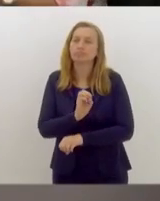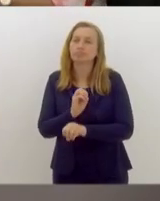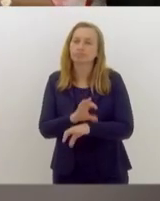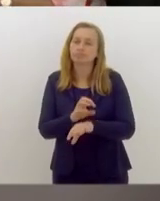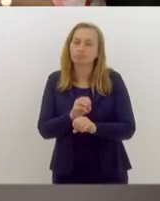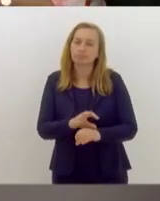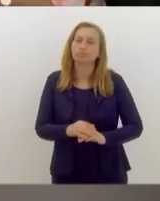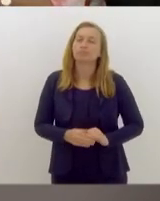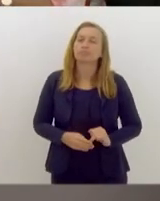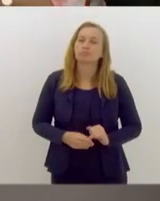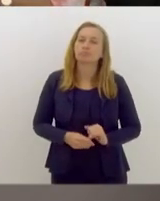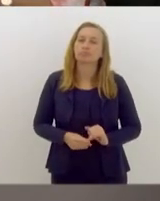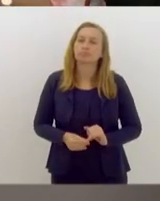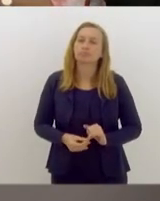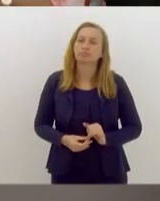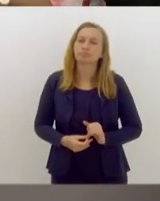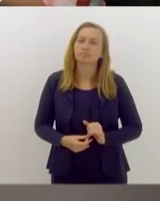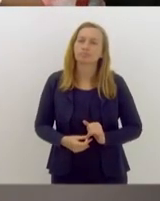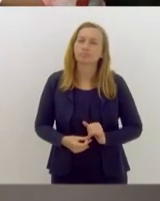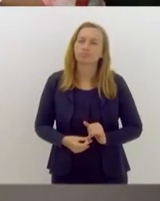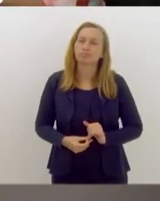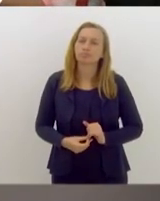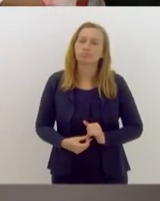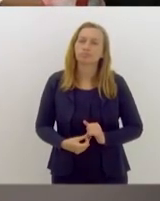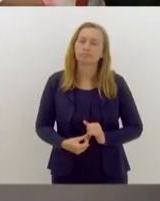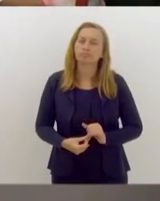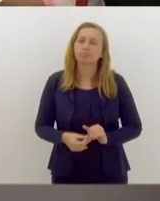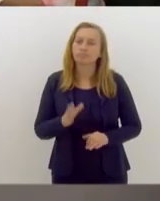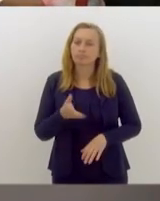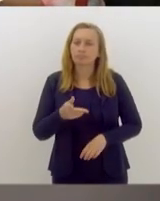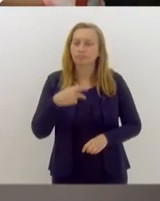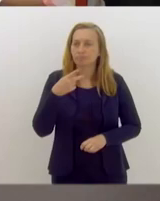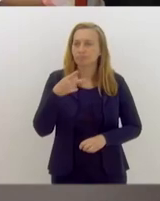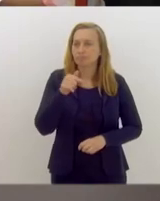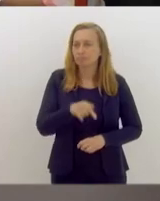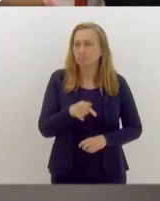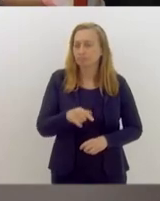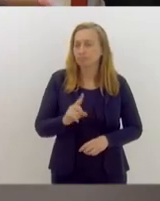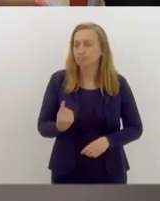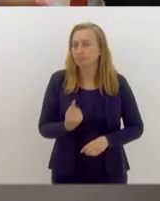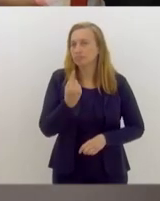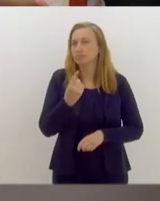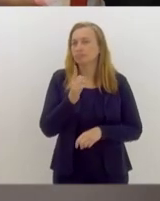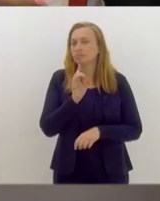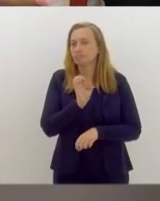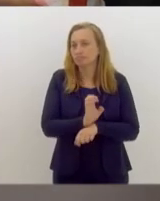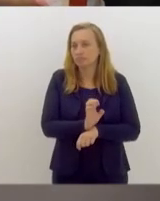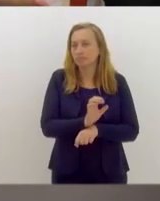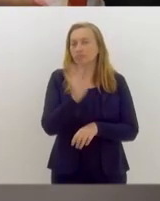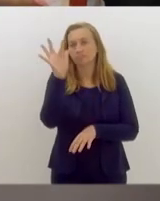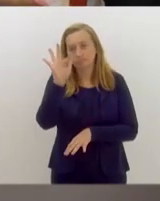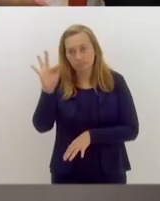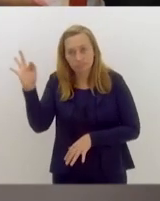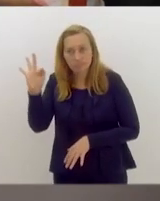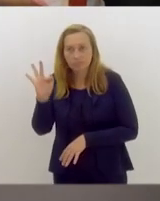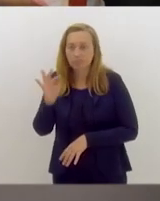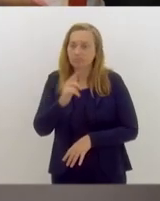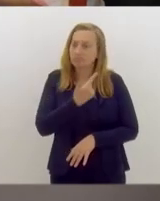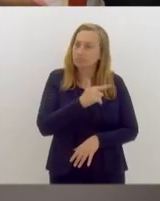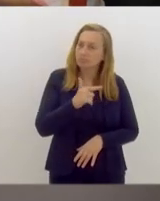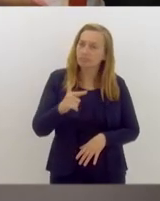vez que o Rio de Janeiro, como foi colocado aqui, é o único estado da federação que não